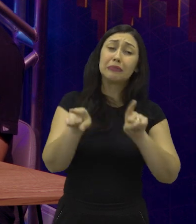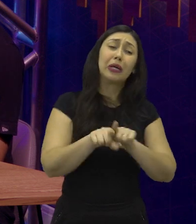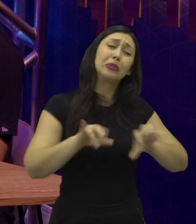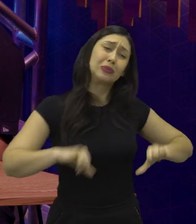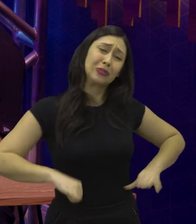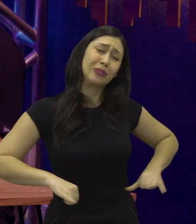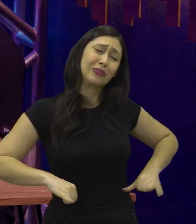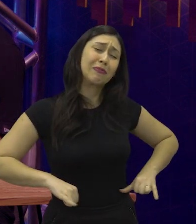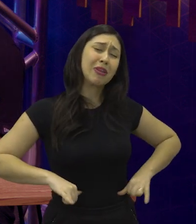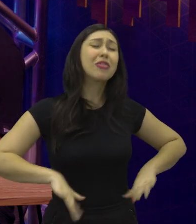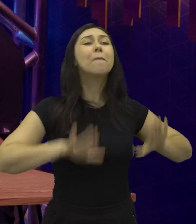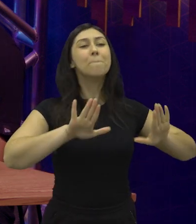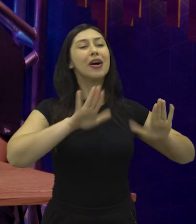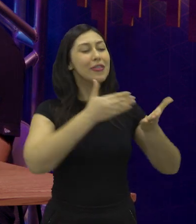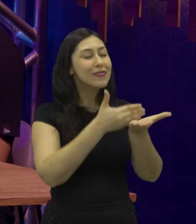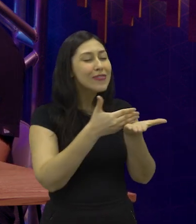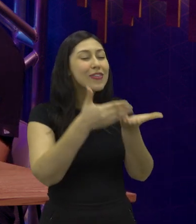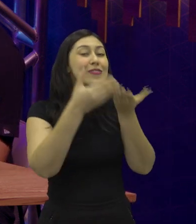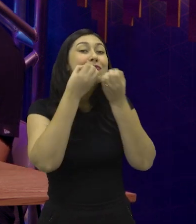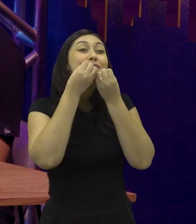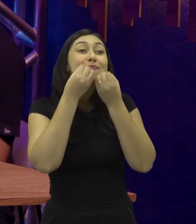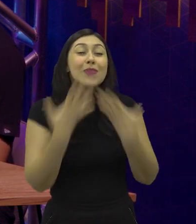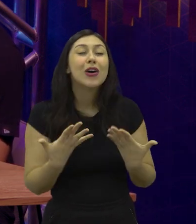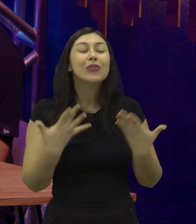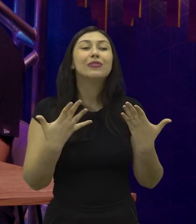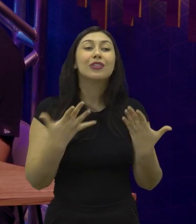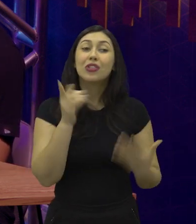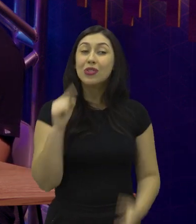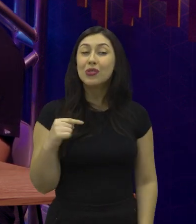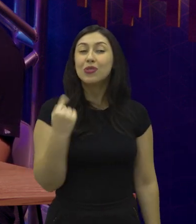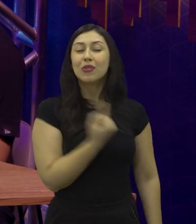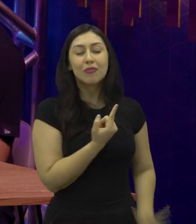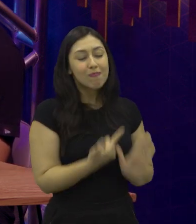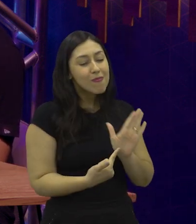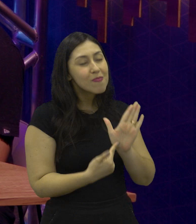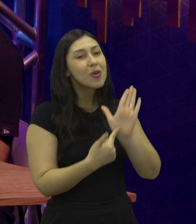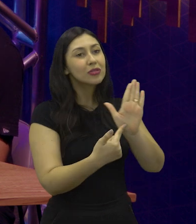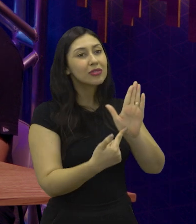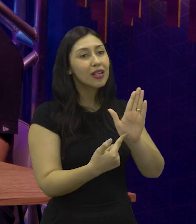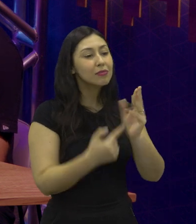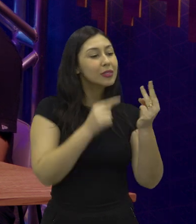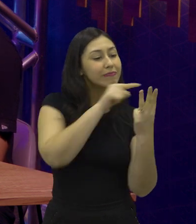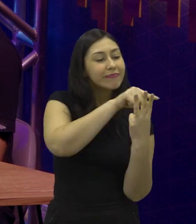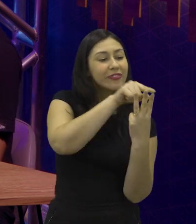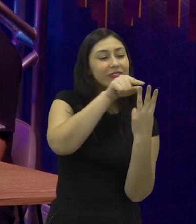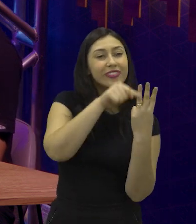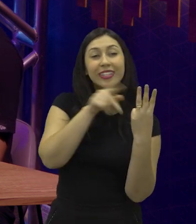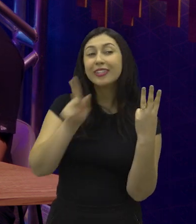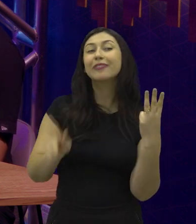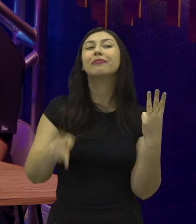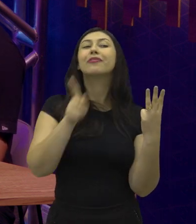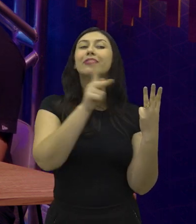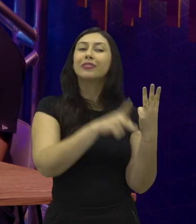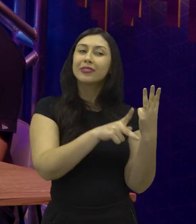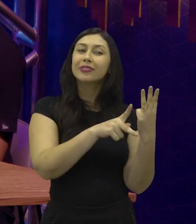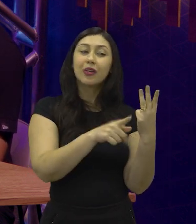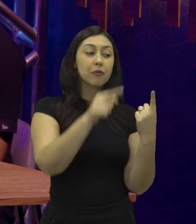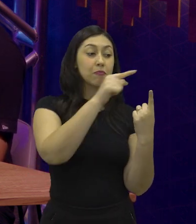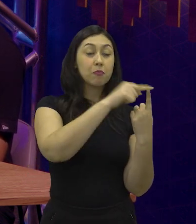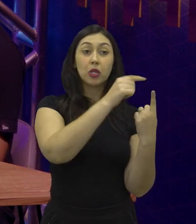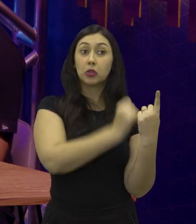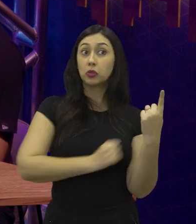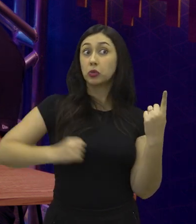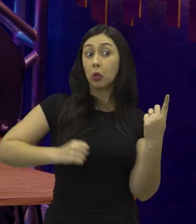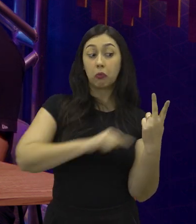professor. Começando, então, pela parte boa. A gente citou, né, alguns professores aqui na nossa escalada, né? A gente falou